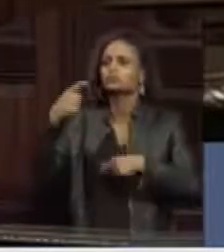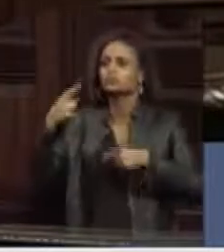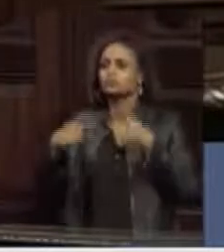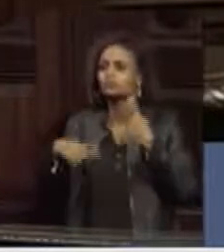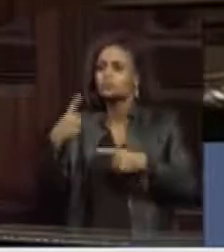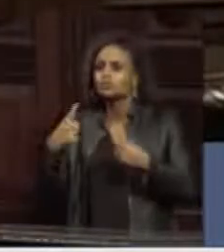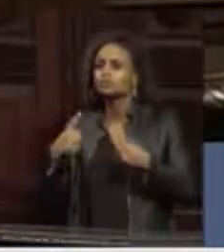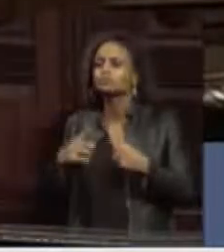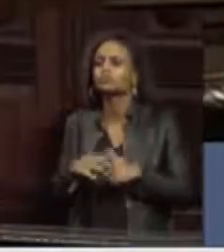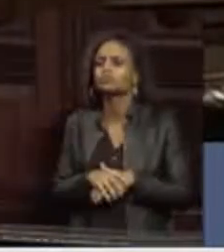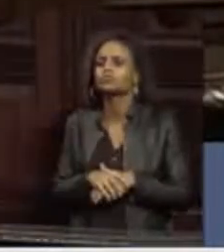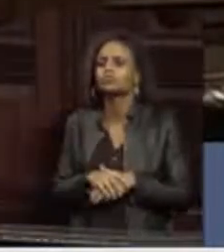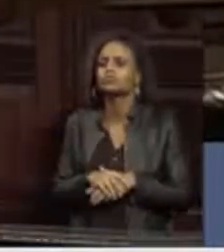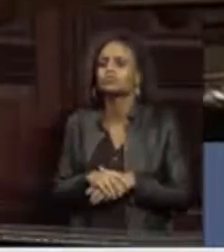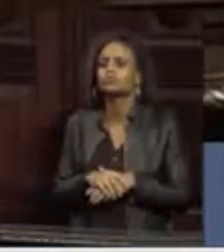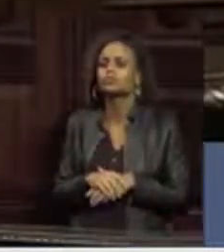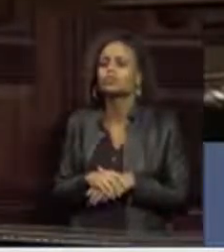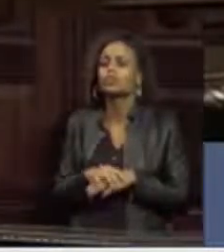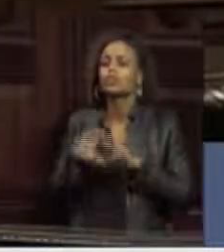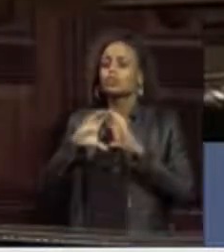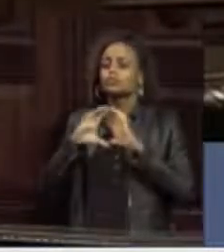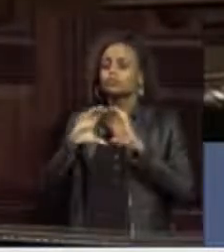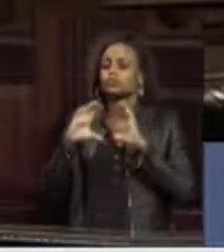debate que já motivou comissão especial